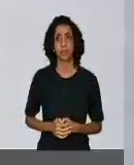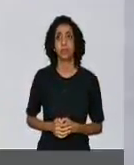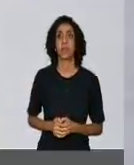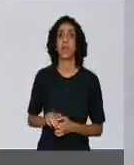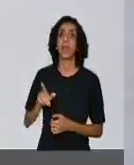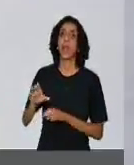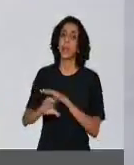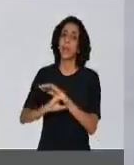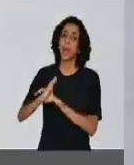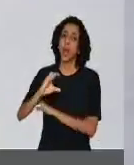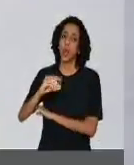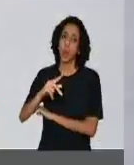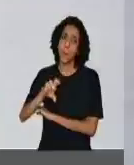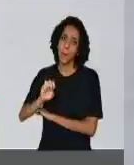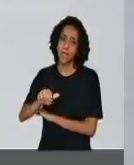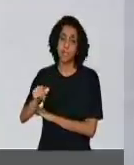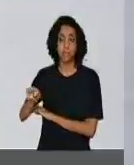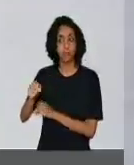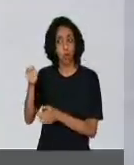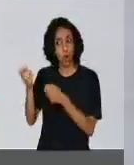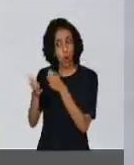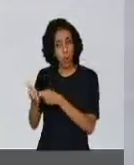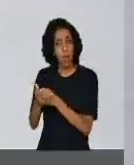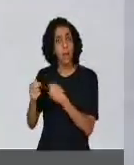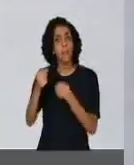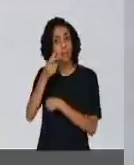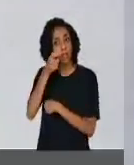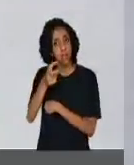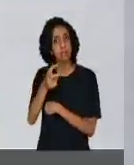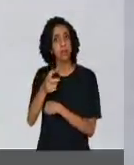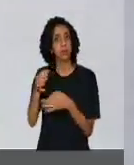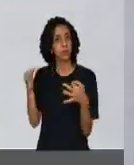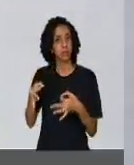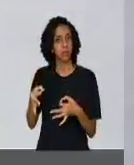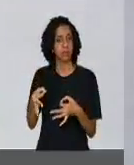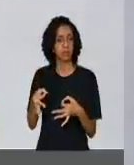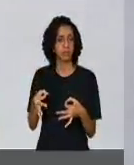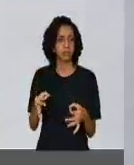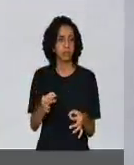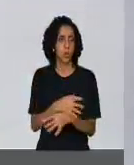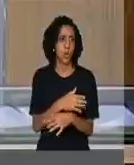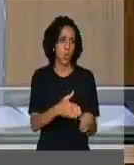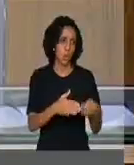Compesa uma atenção especial para o litoral norte em relação à água. Muito obrigado, presidente. Eu peço a divulgação da Voz do Brasil. Obrigado, deputado.